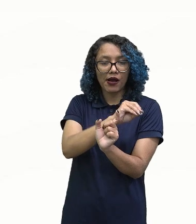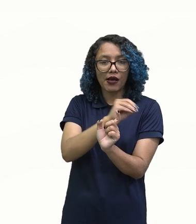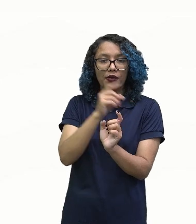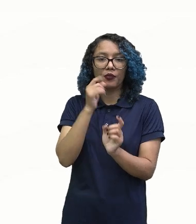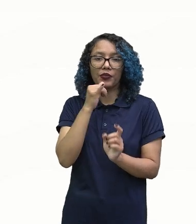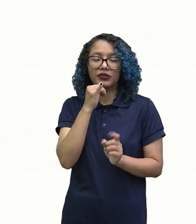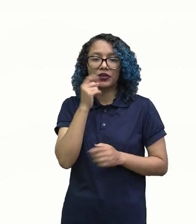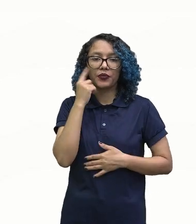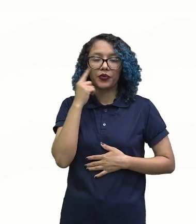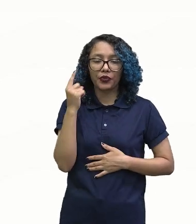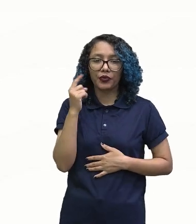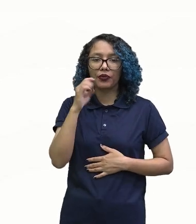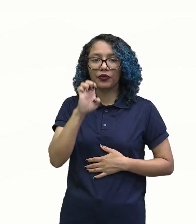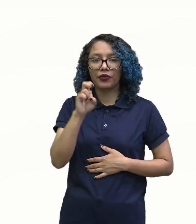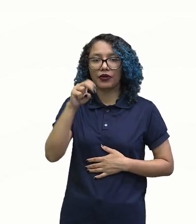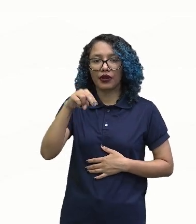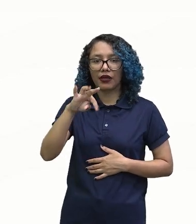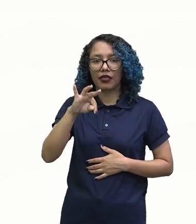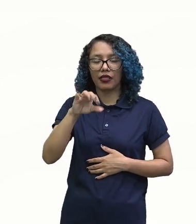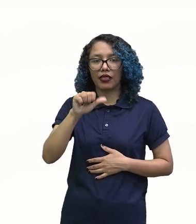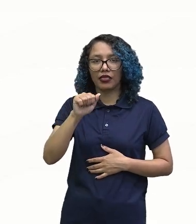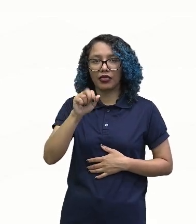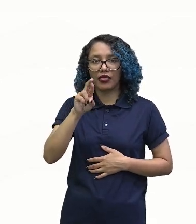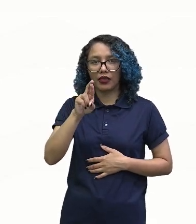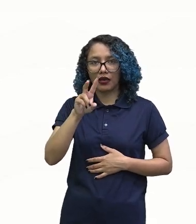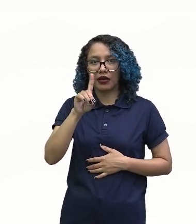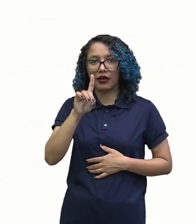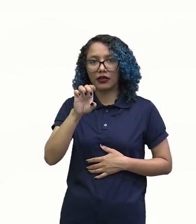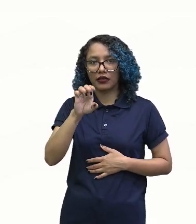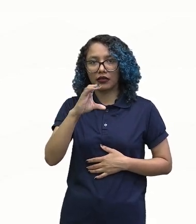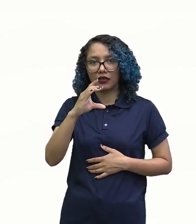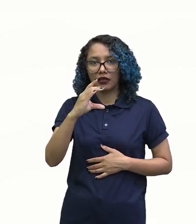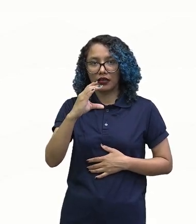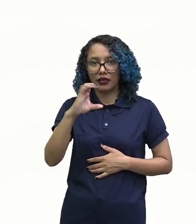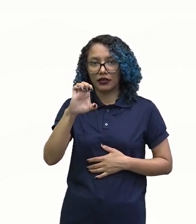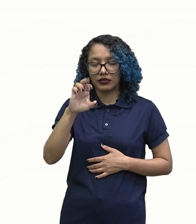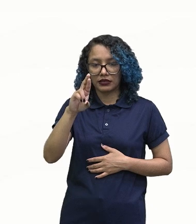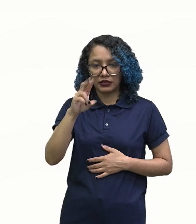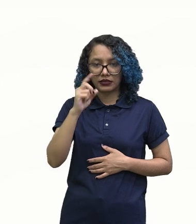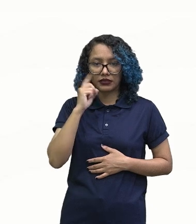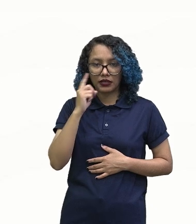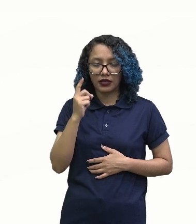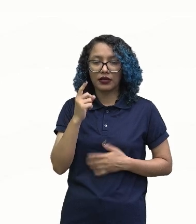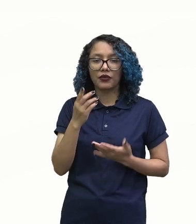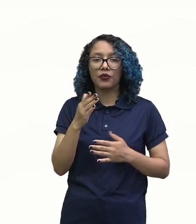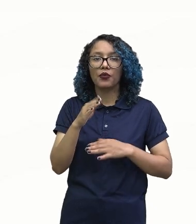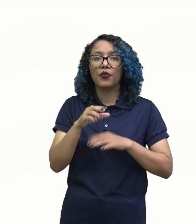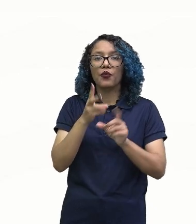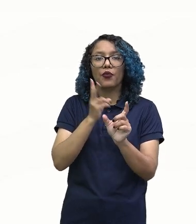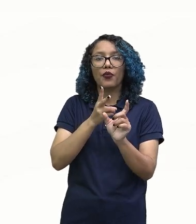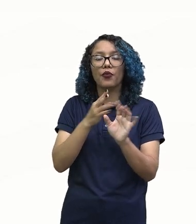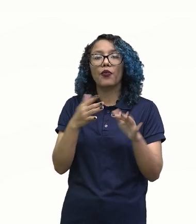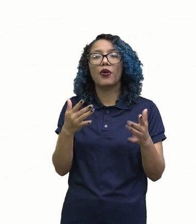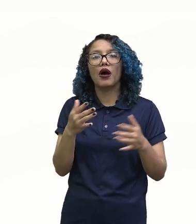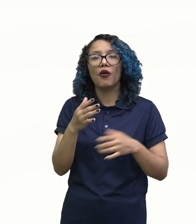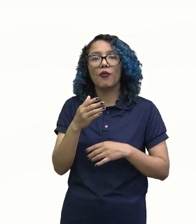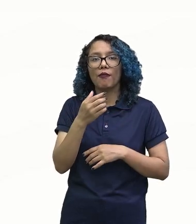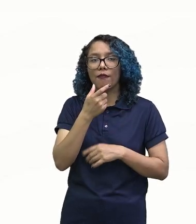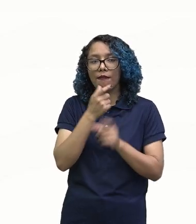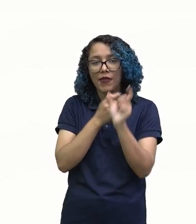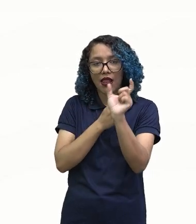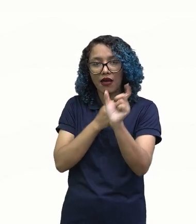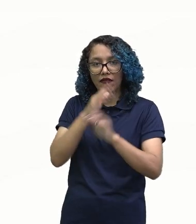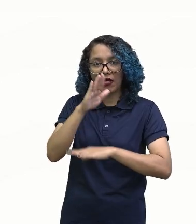palavra entardecer. Então, notem que o radical quem é? A palavra tarde, né? É tarde